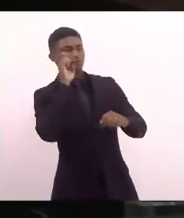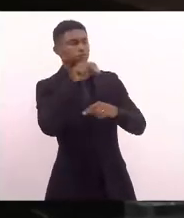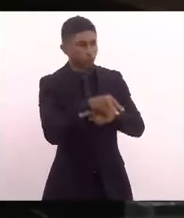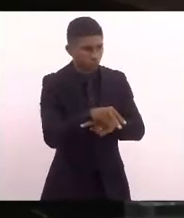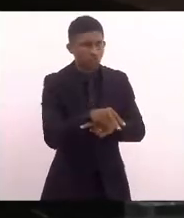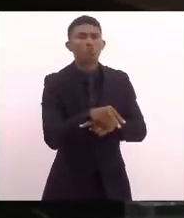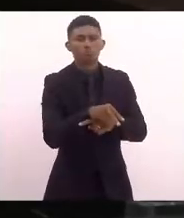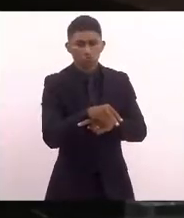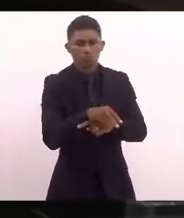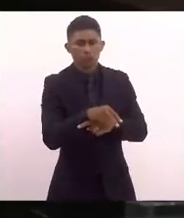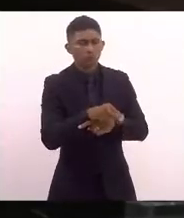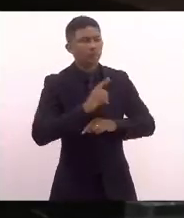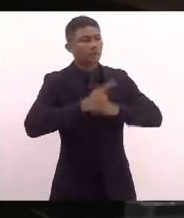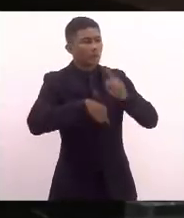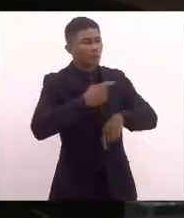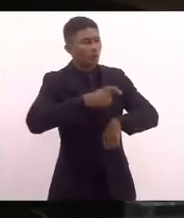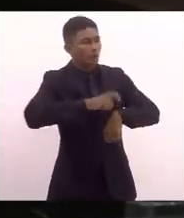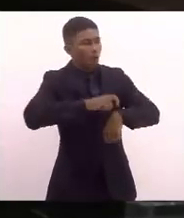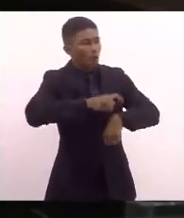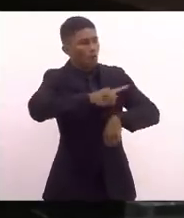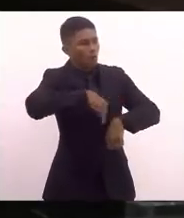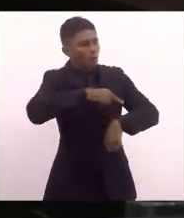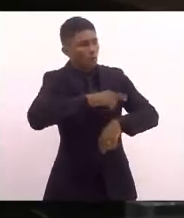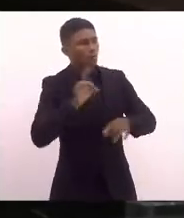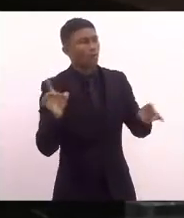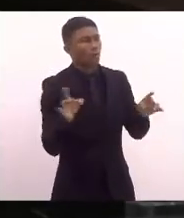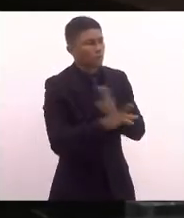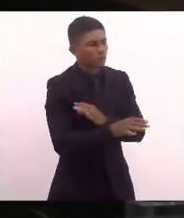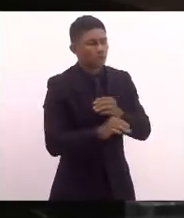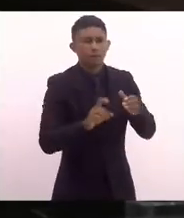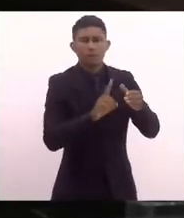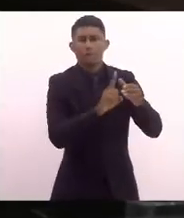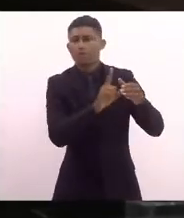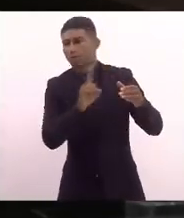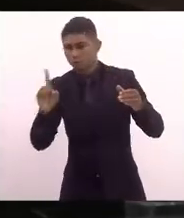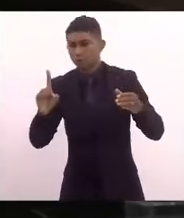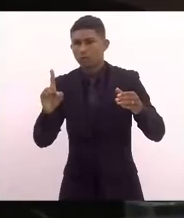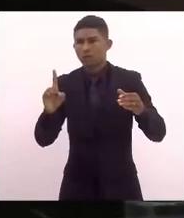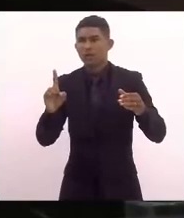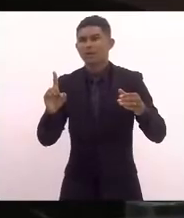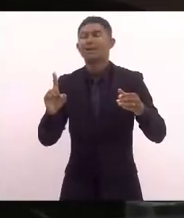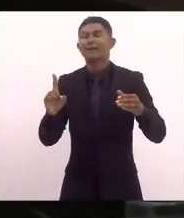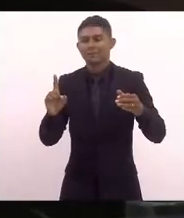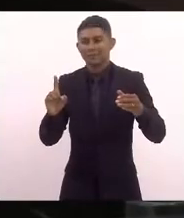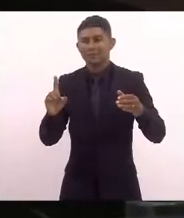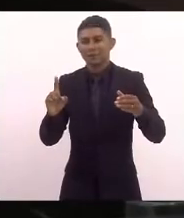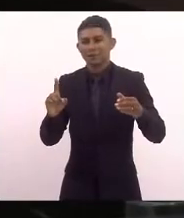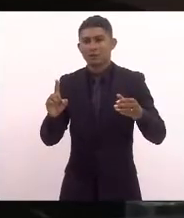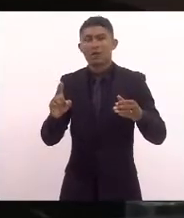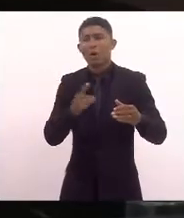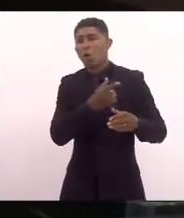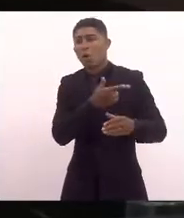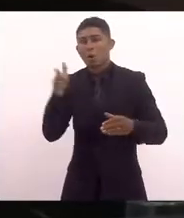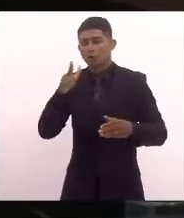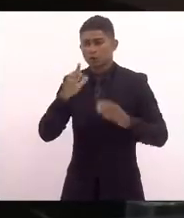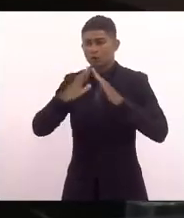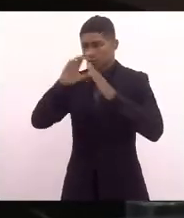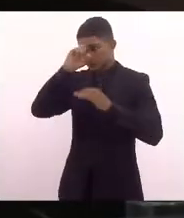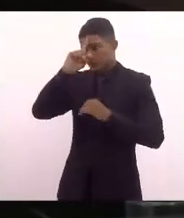unidade quando termina o serviço, quando termina o plantão, você passa o plantão, você vai para outro, você